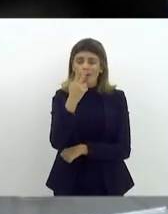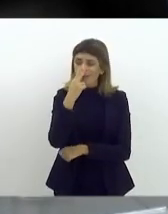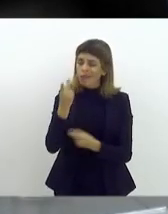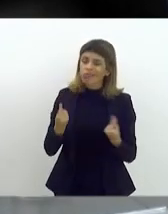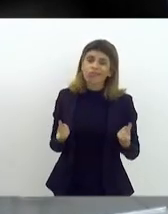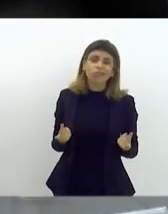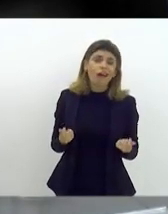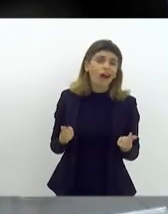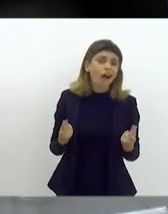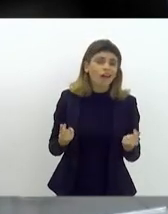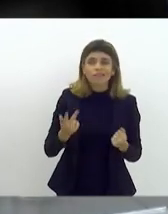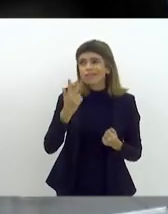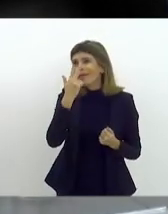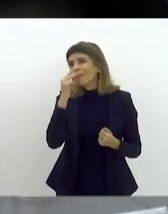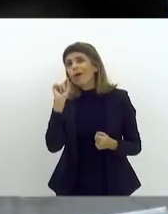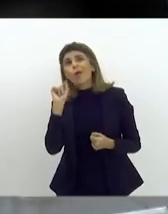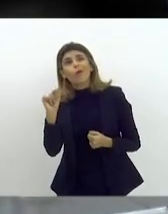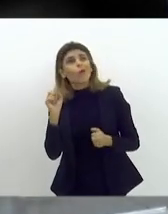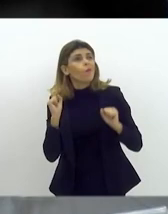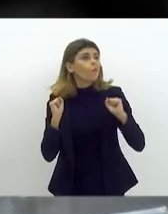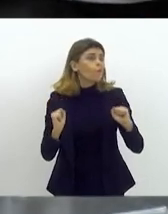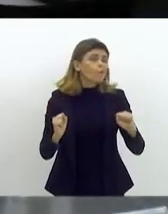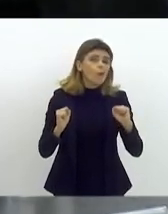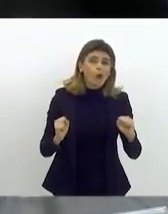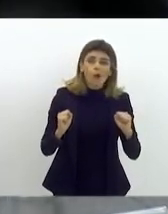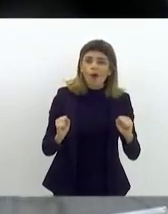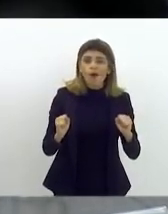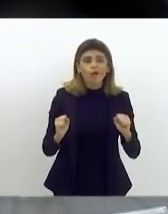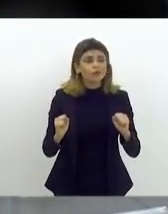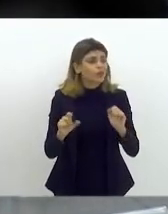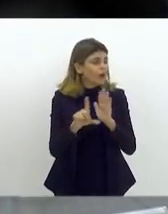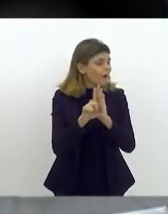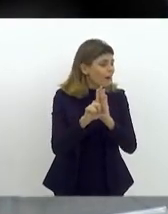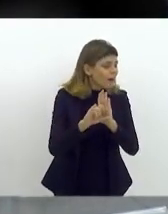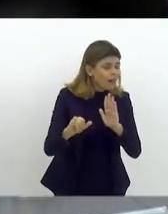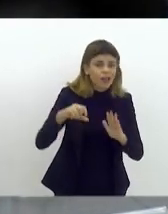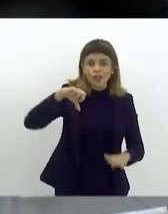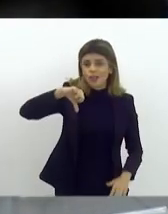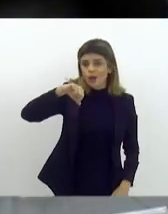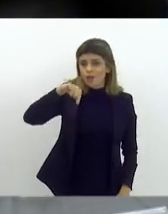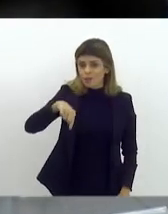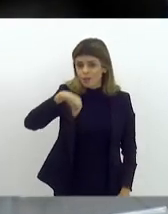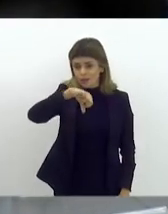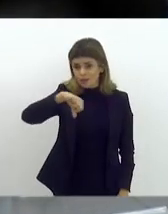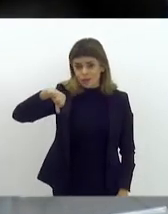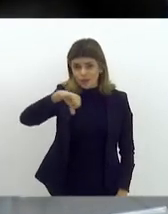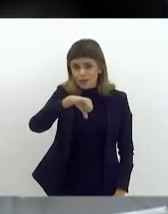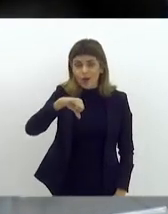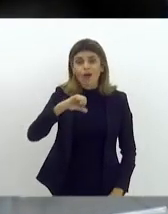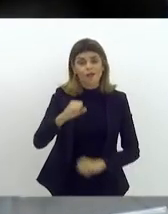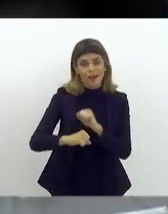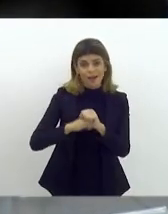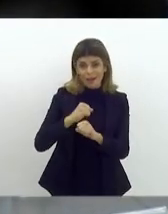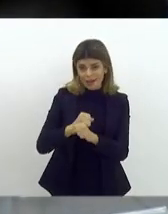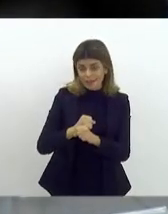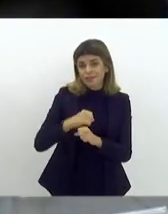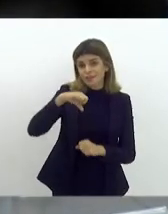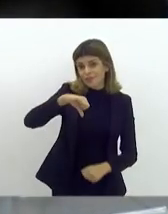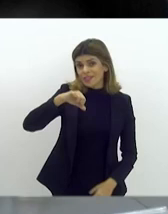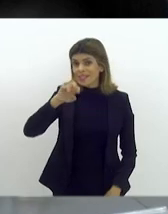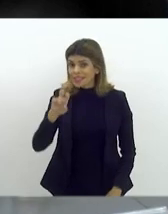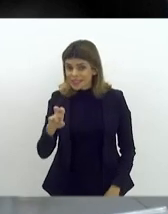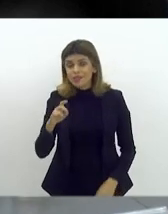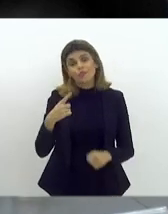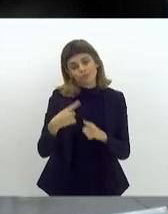a princípio ficaria sujeito ao rito né da lei 9.0995 que é regida